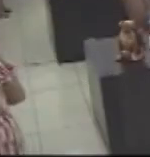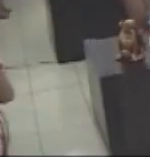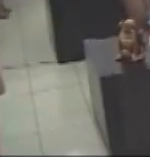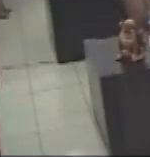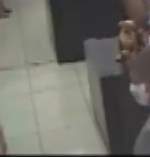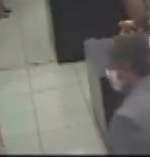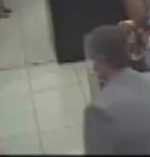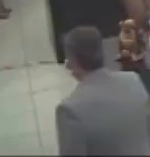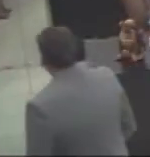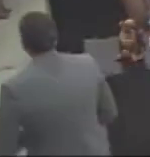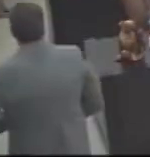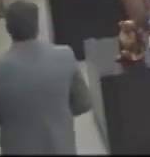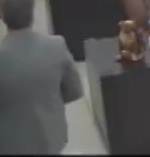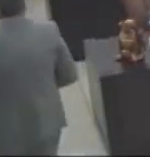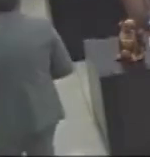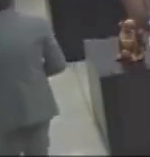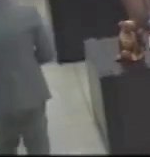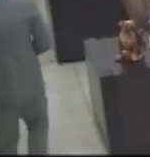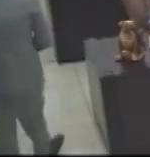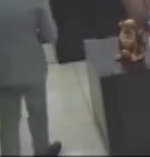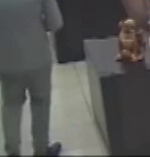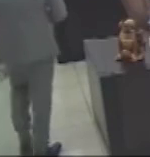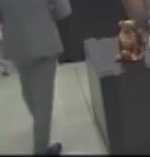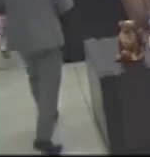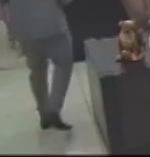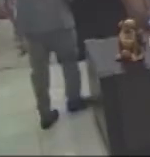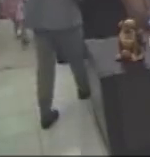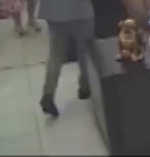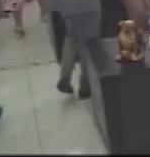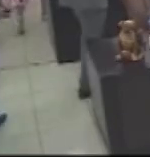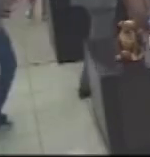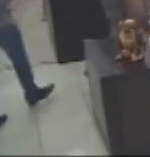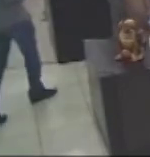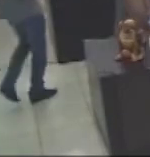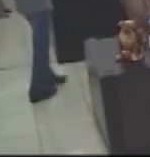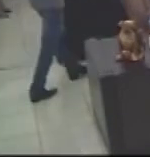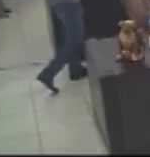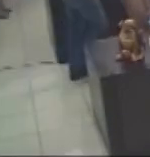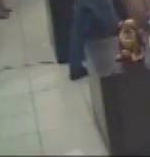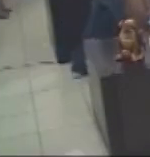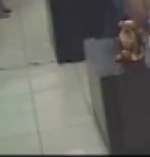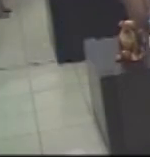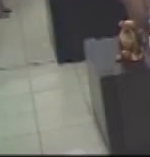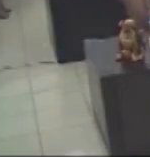Vamos agora o vereador Rogério Timóteo para entregar o diploma ao pastor Fábio Coutinho